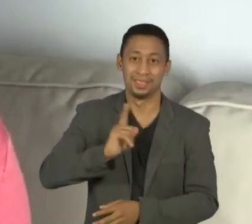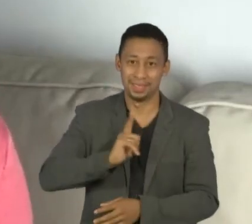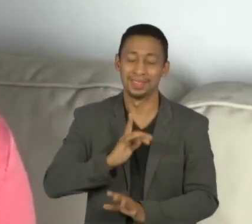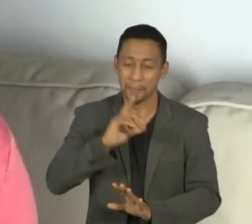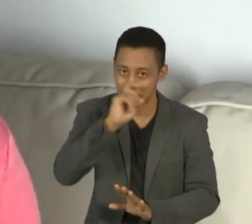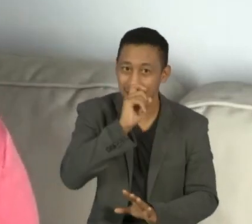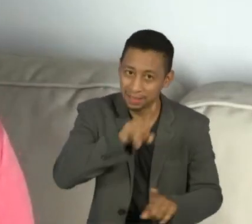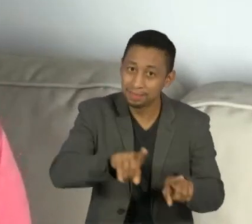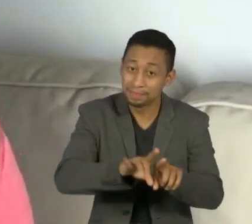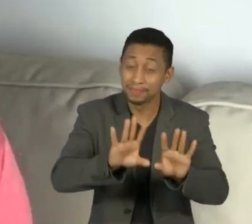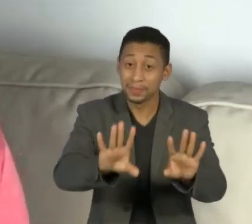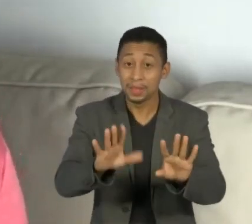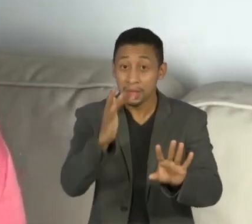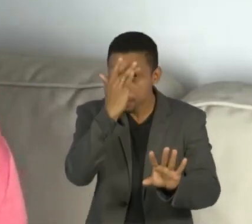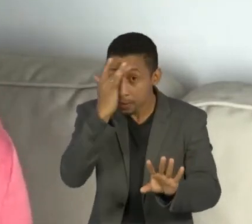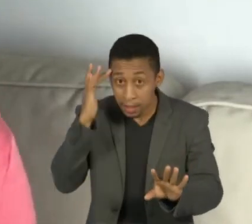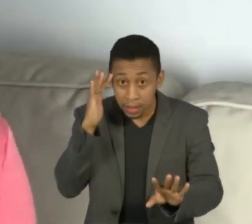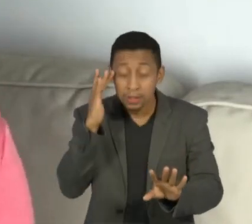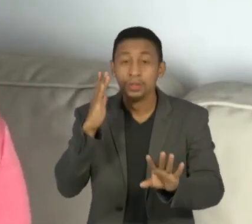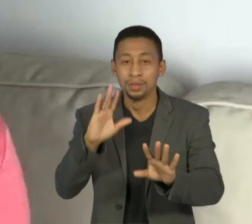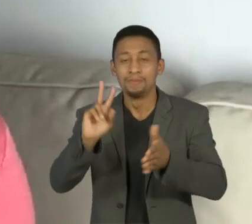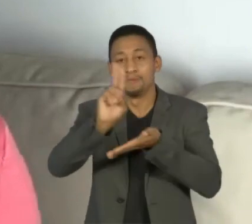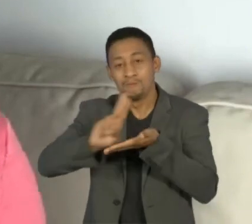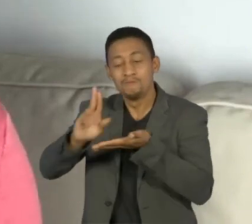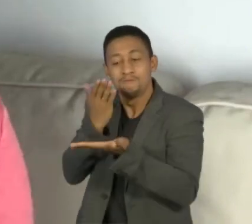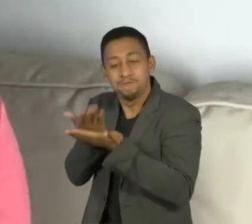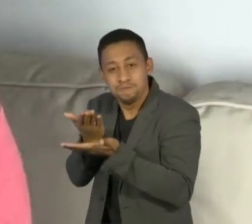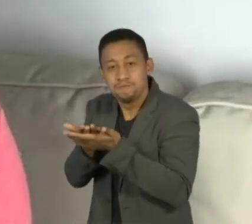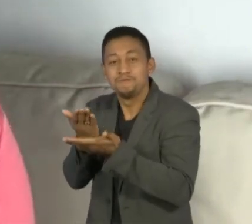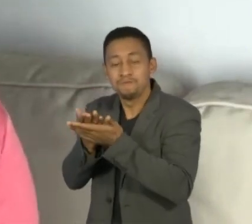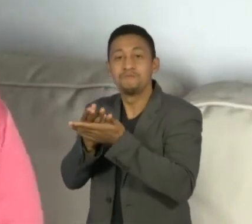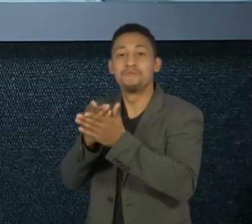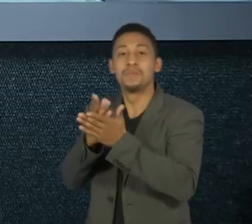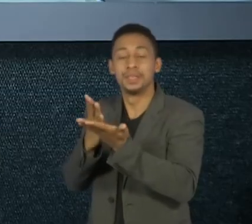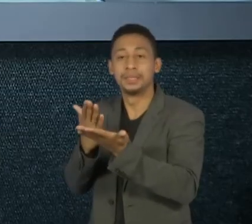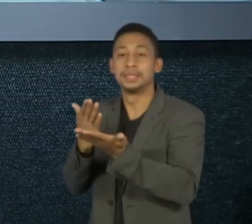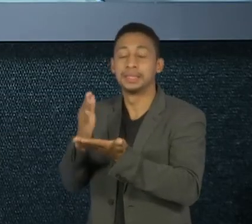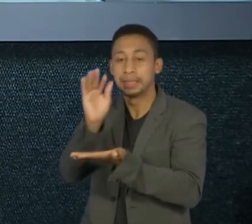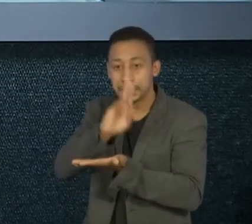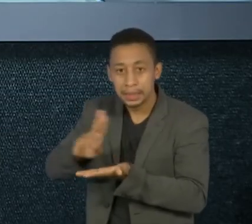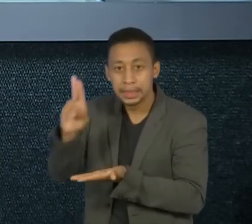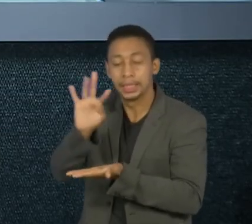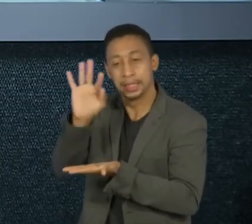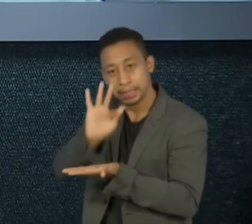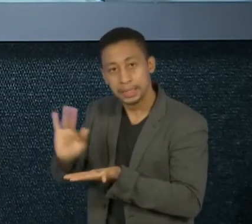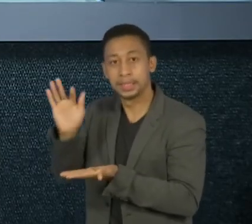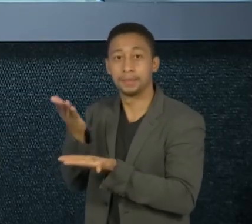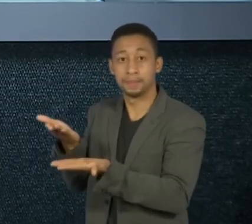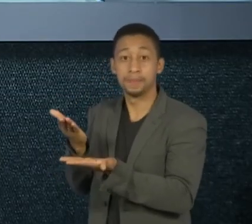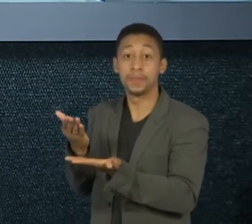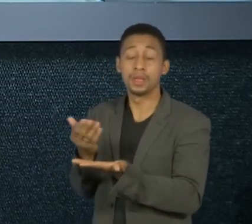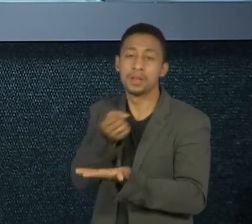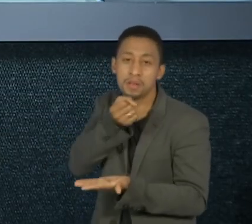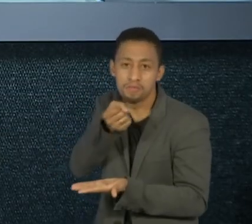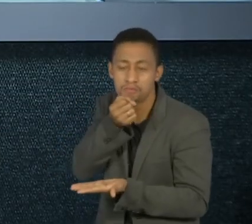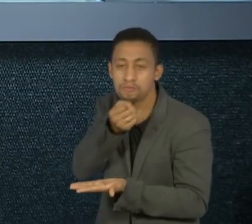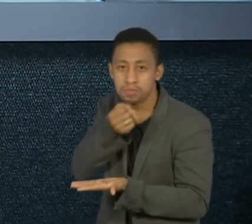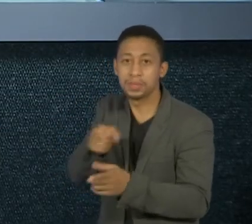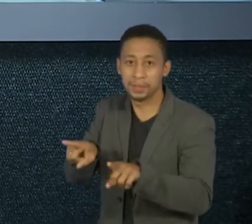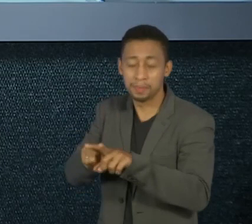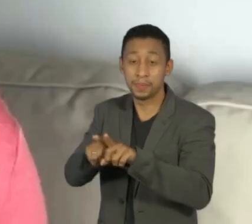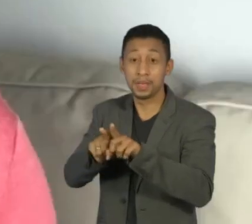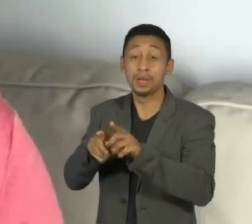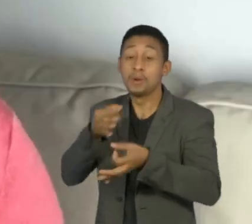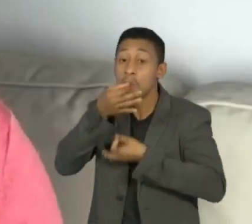de que pessoas que, por exemplo, passaram por uma universidade, passaram pela academia, até mesmo jornalistas, colocassem outros pontos de